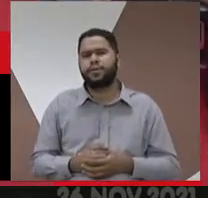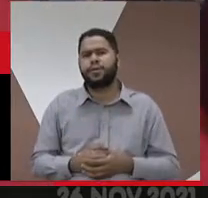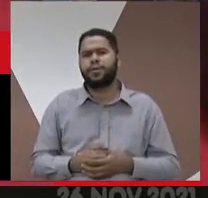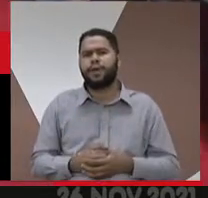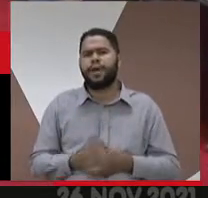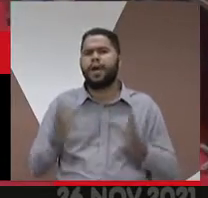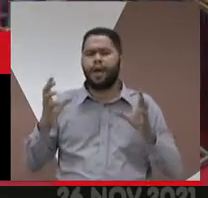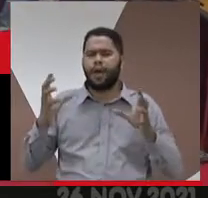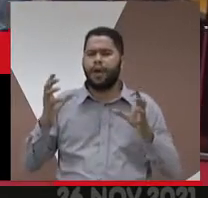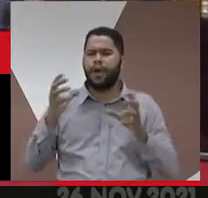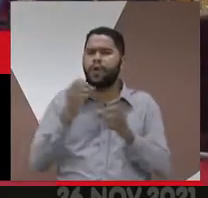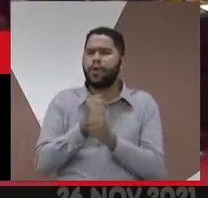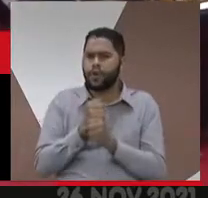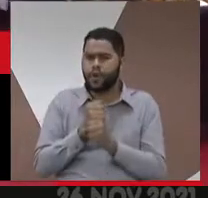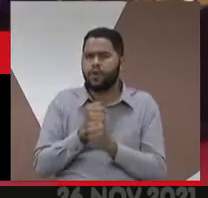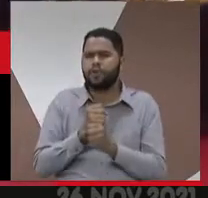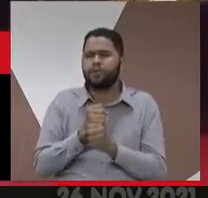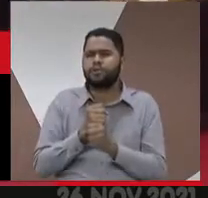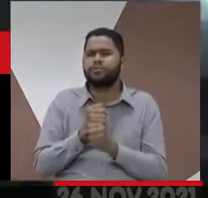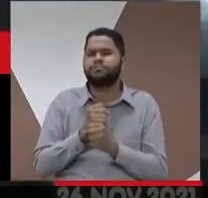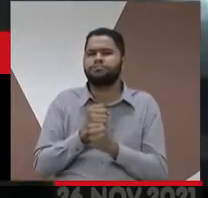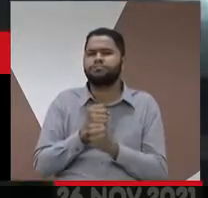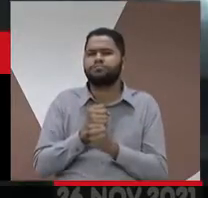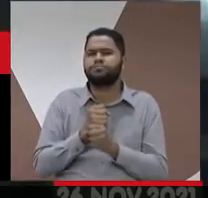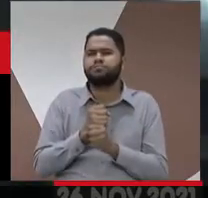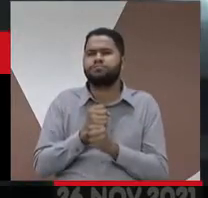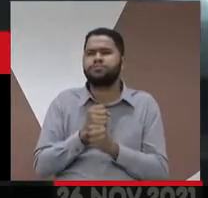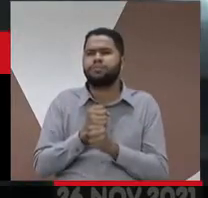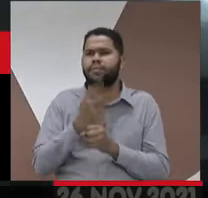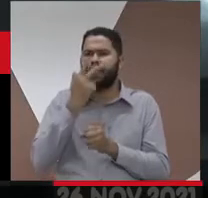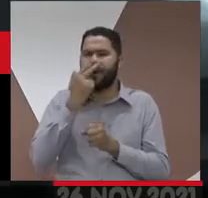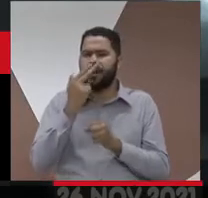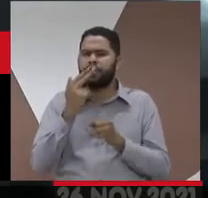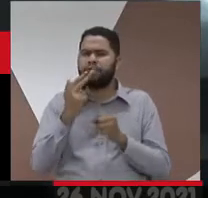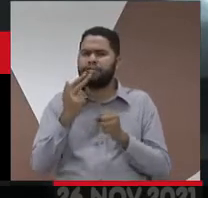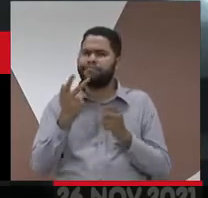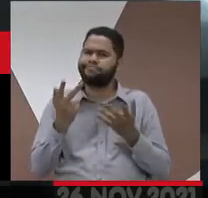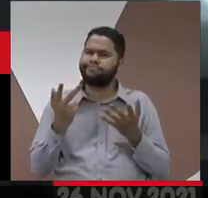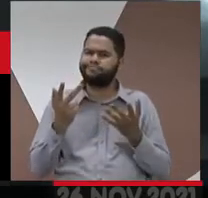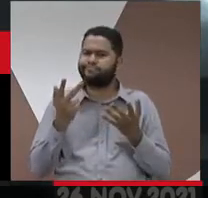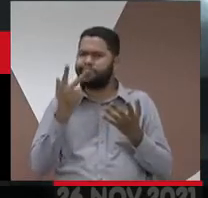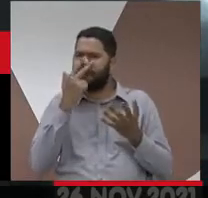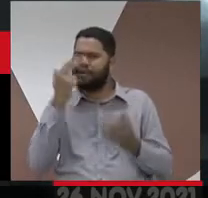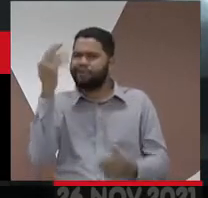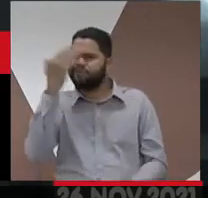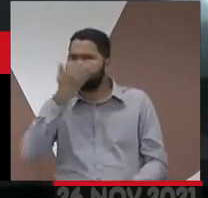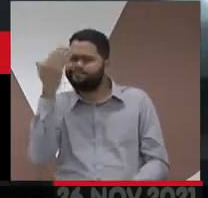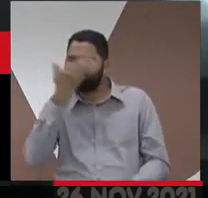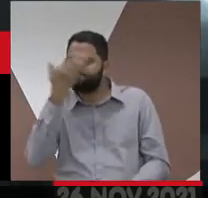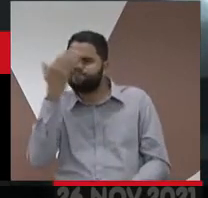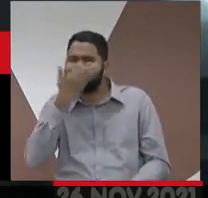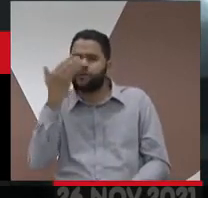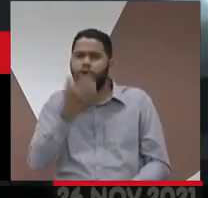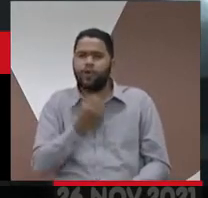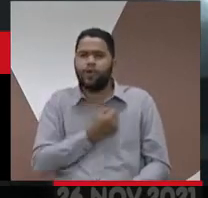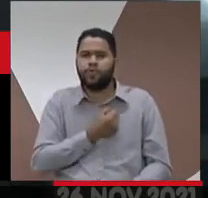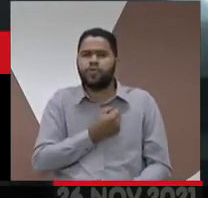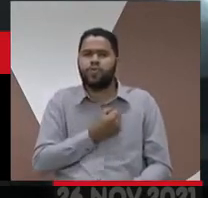conta aqui também, não estão devidamente estimados, ou estão mascarados, os